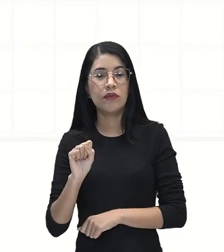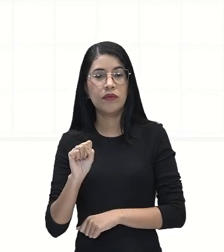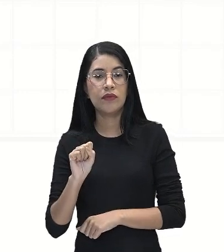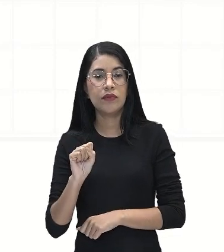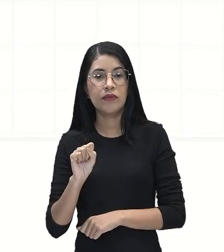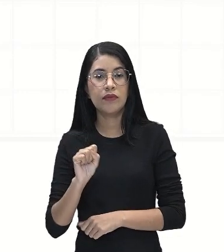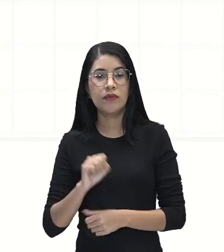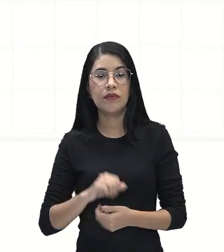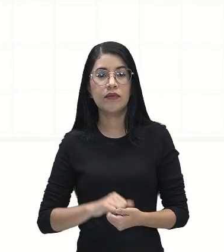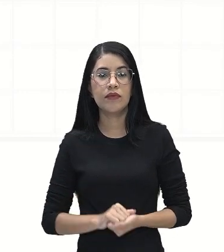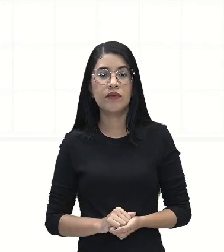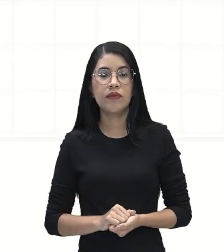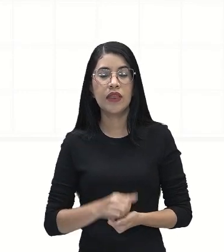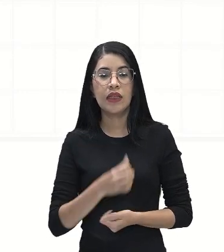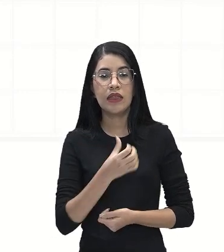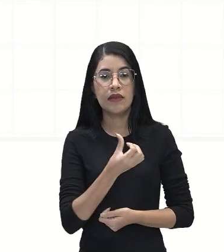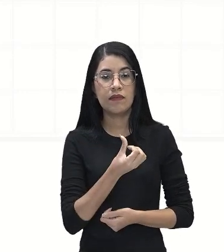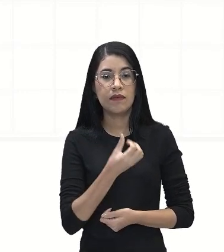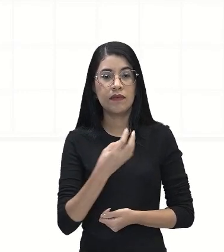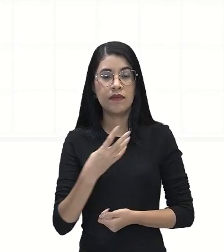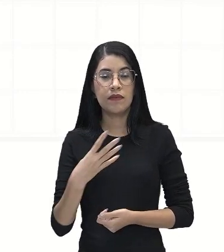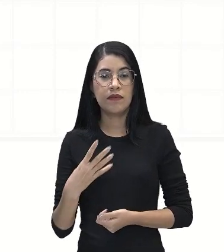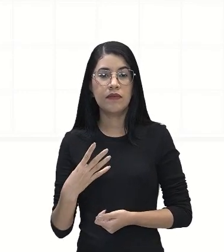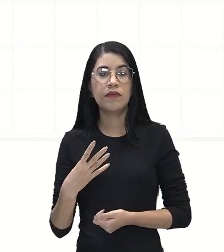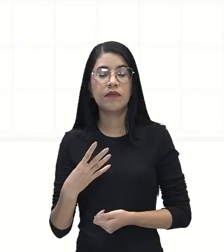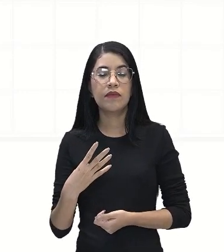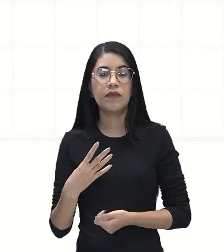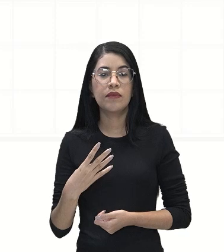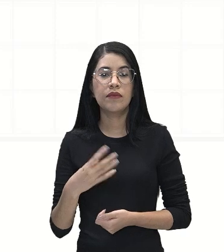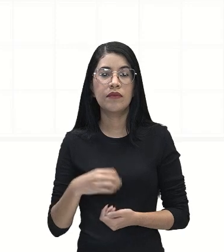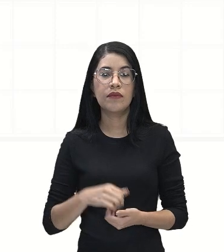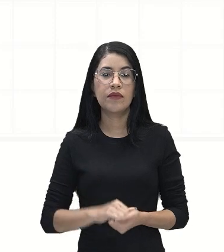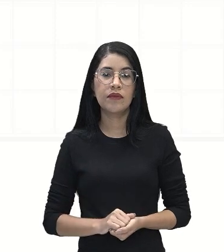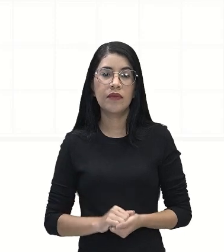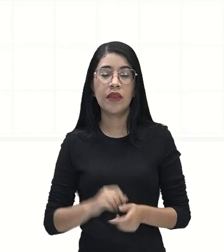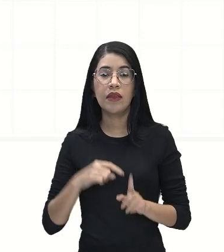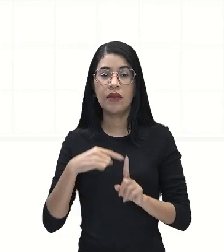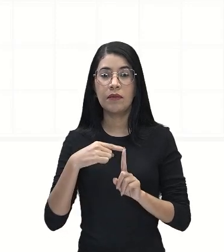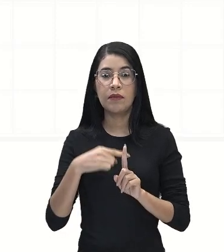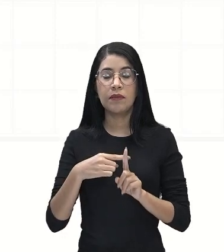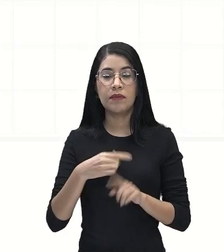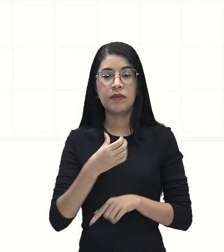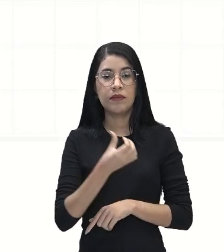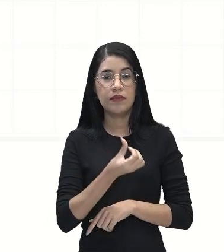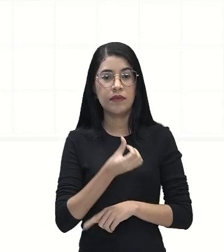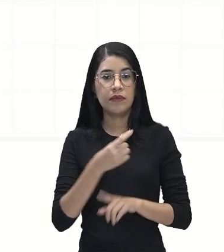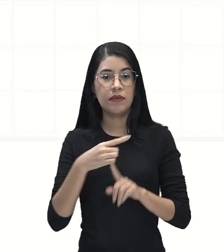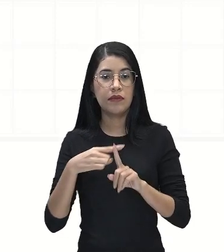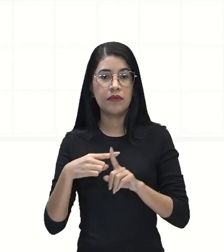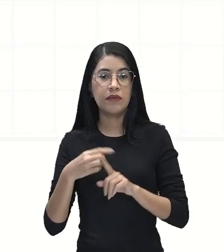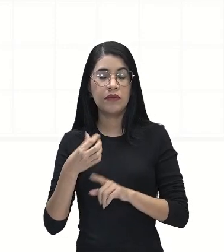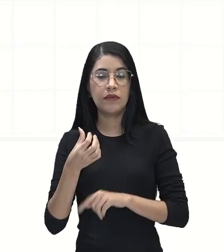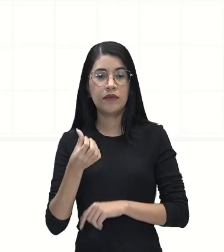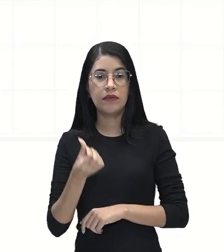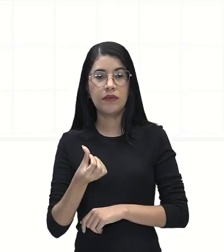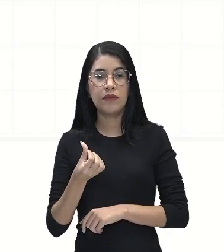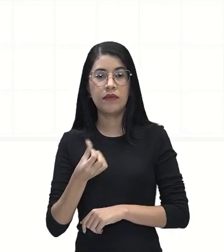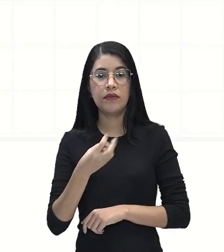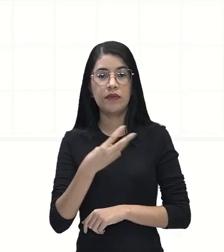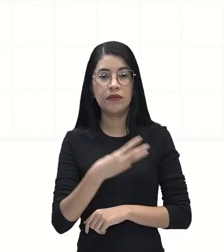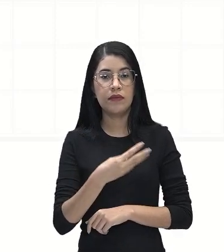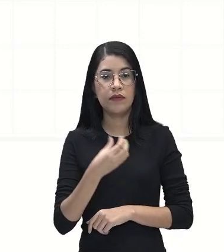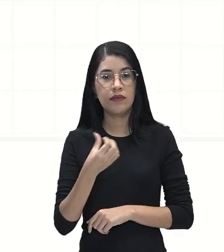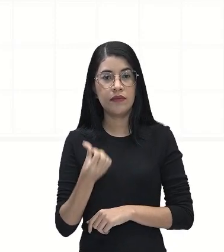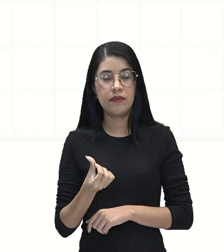vezes 8. Então, 8 vezes 8 é 64, mais 6 ao quadrado, que é 36.